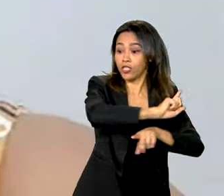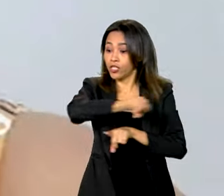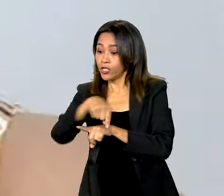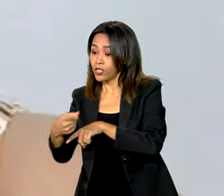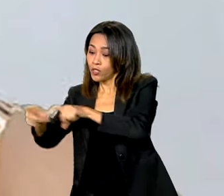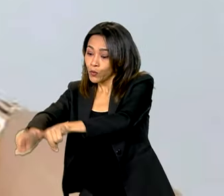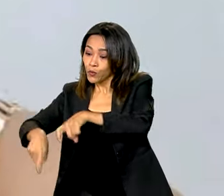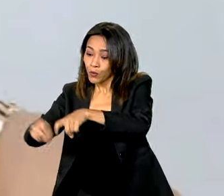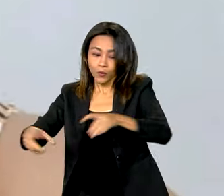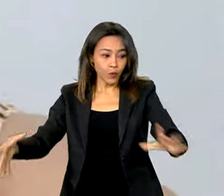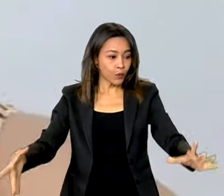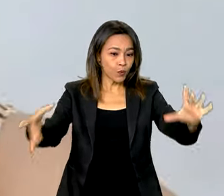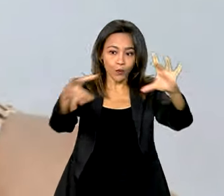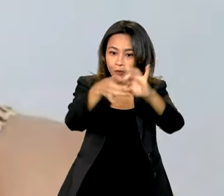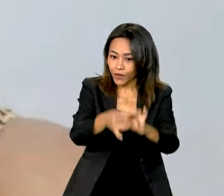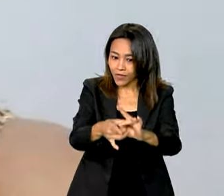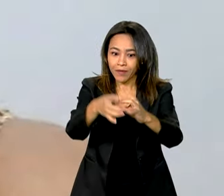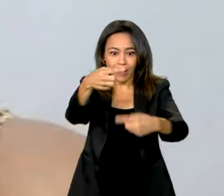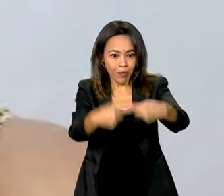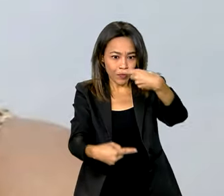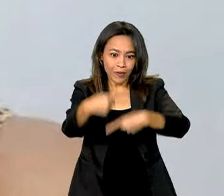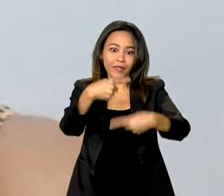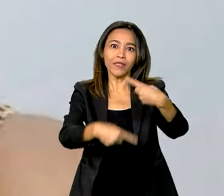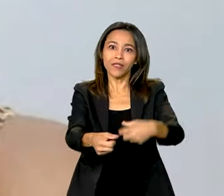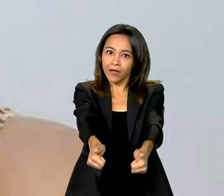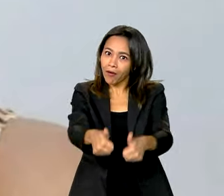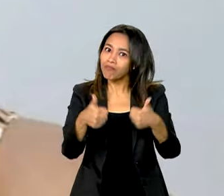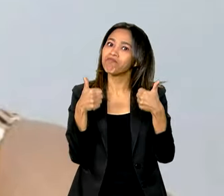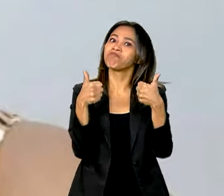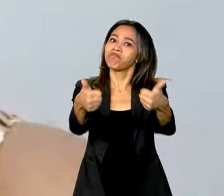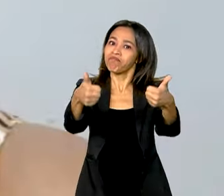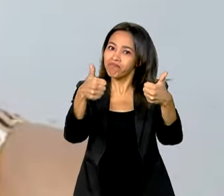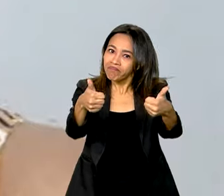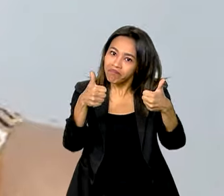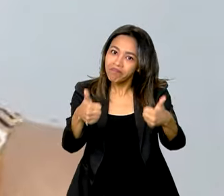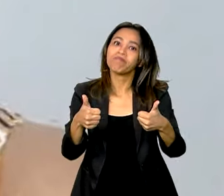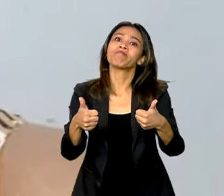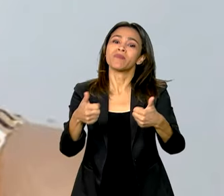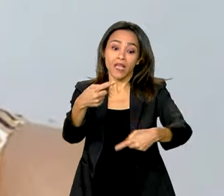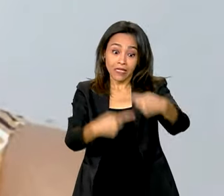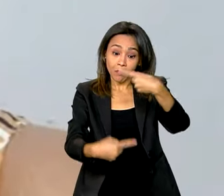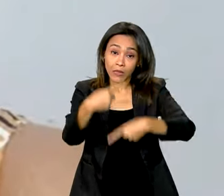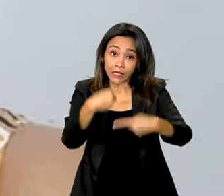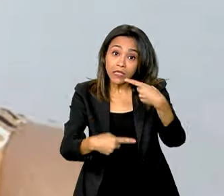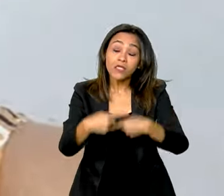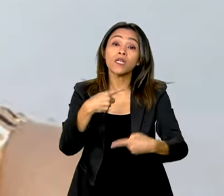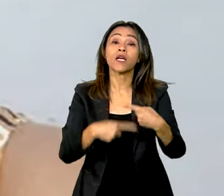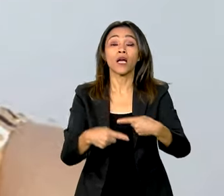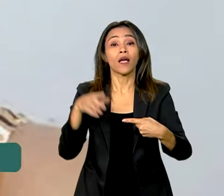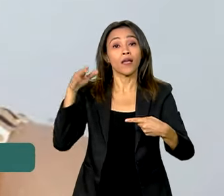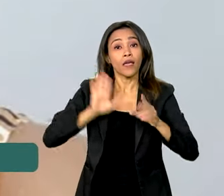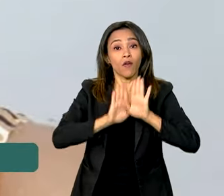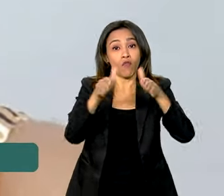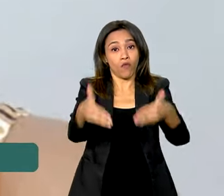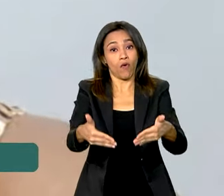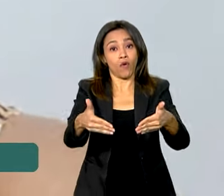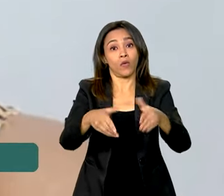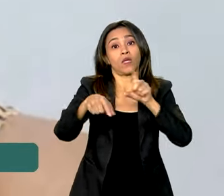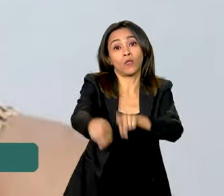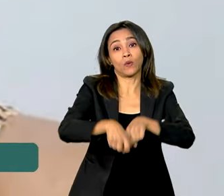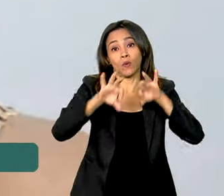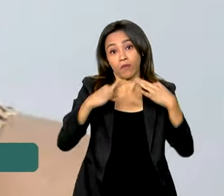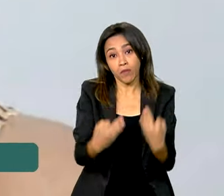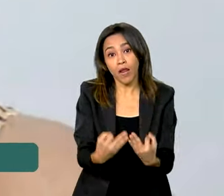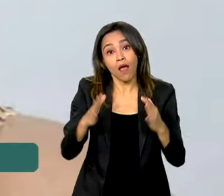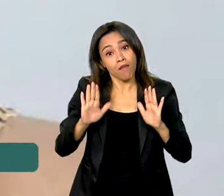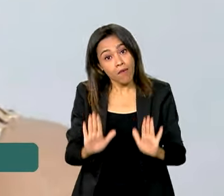finda beneficiando também um público urbano, né? Uma política que é dada, que é para a agricultura familiar, mas